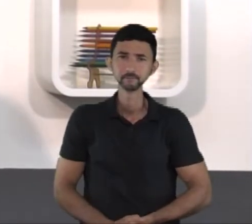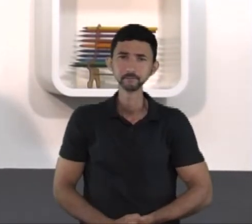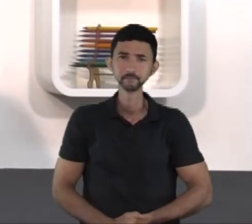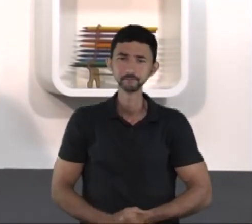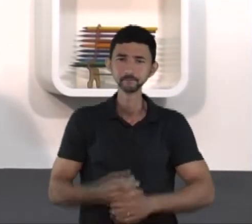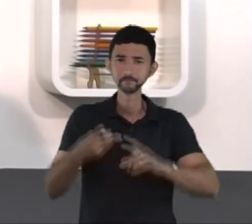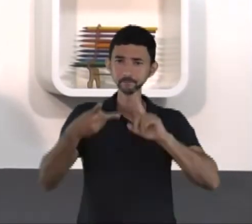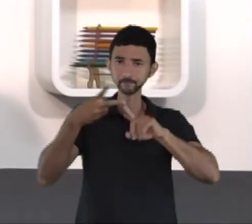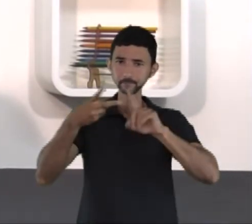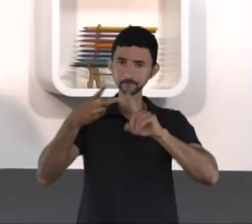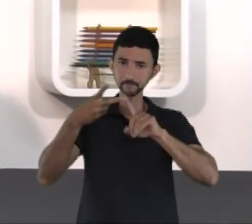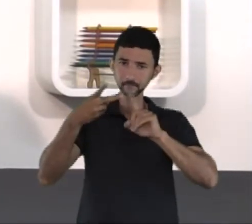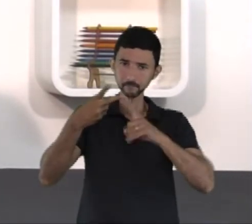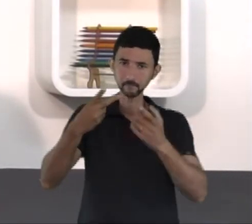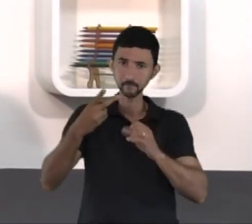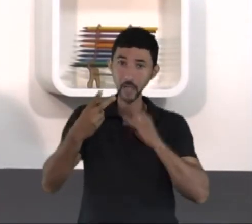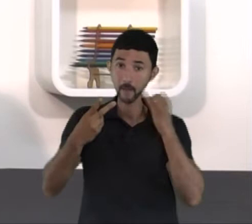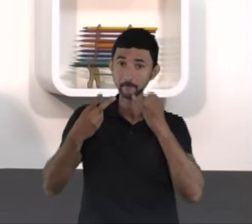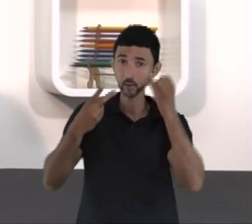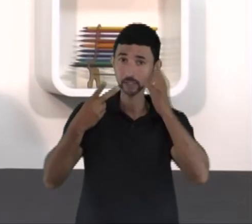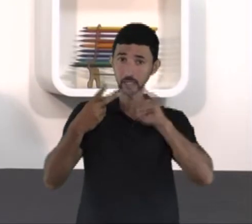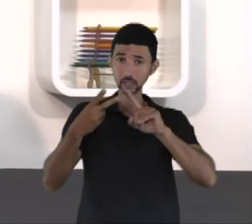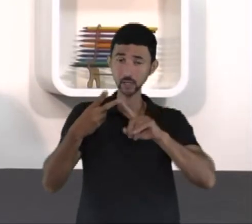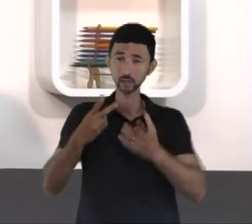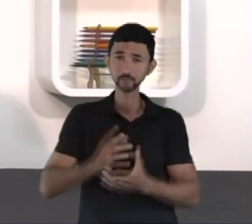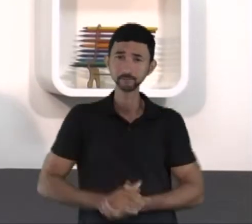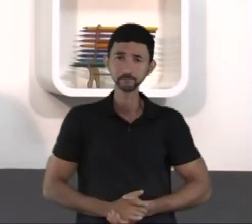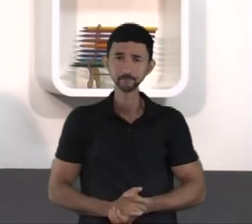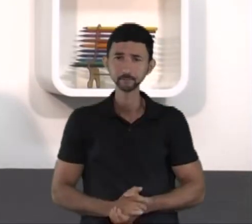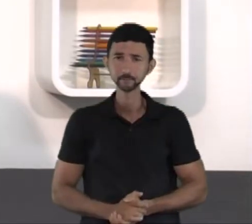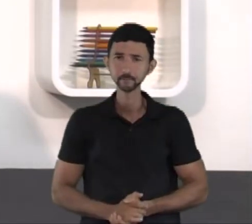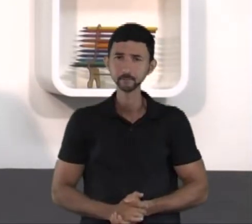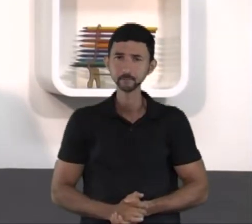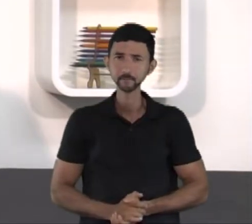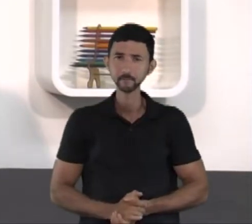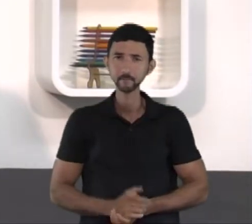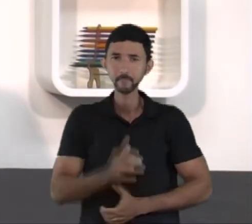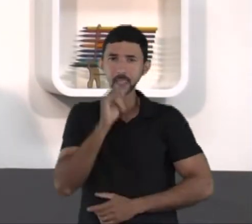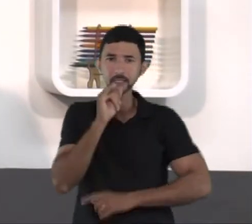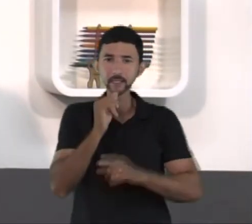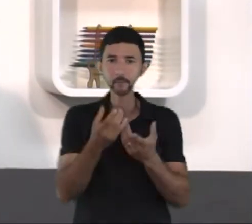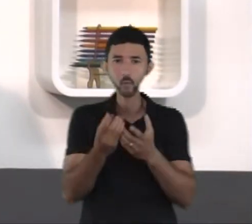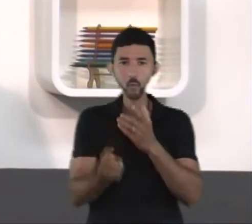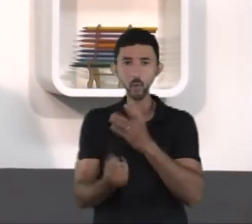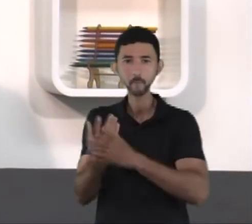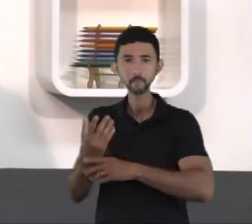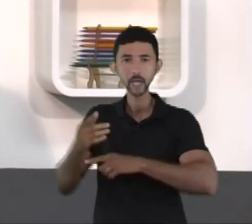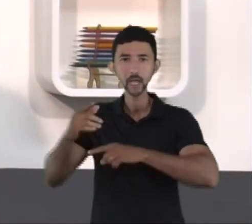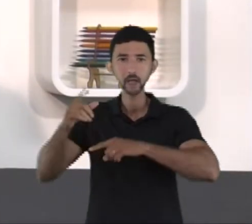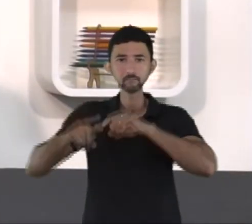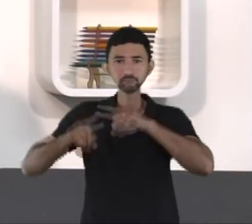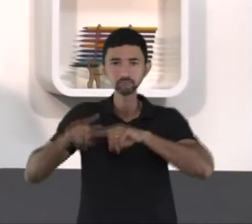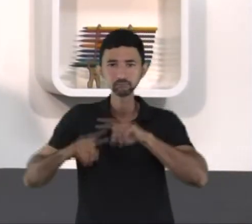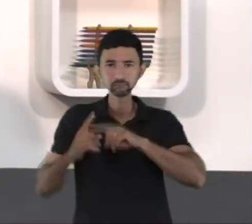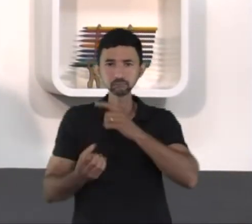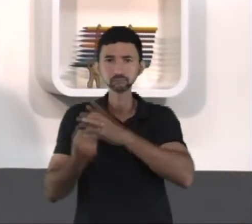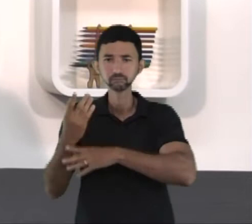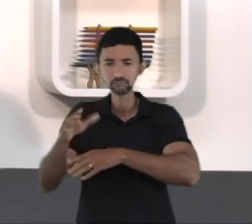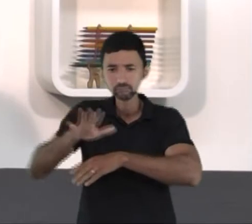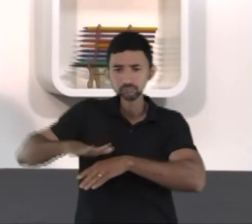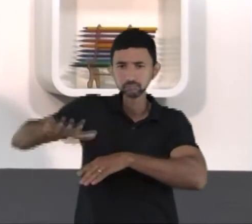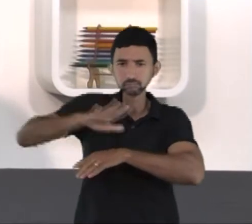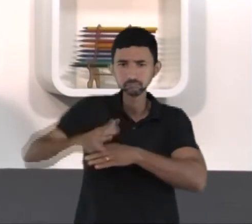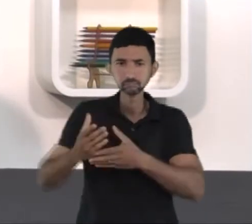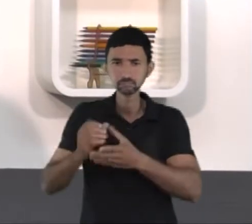segunda questão importante, né, é que os meios de produção, eles têm uma